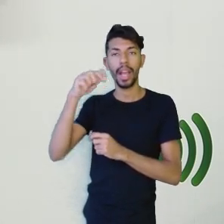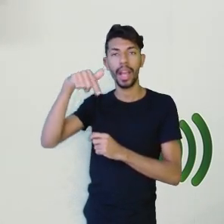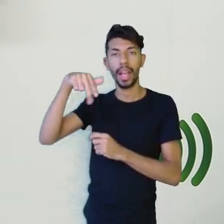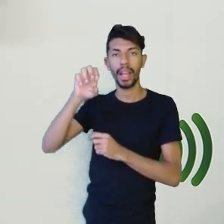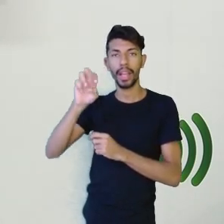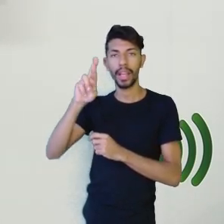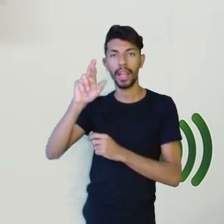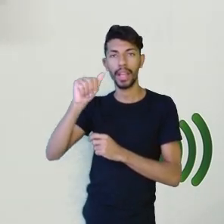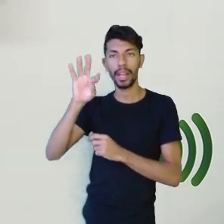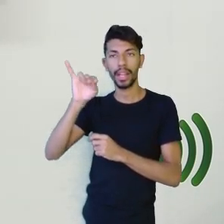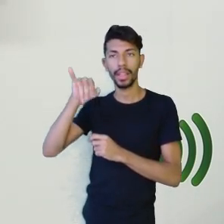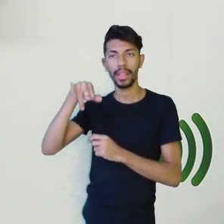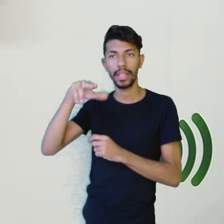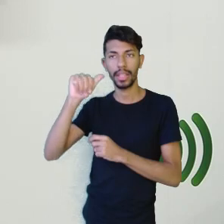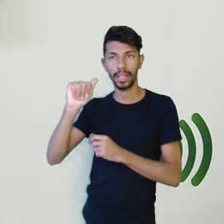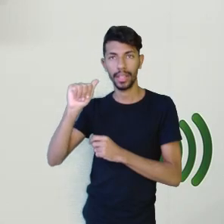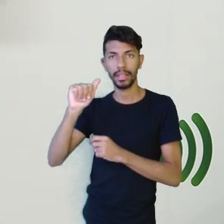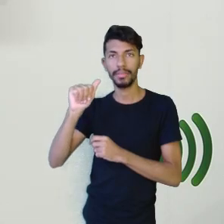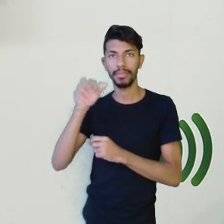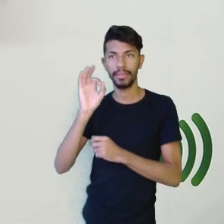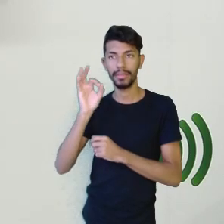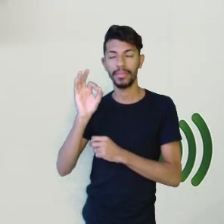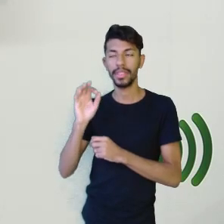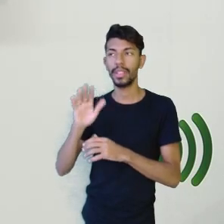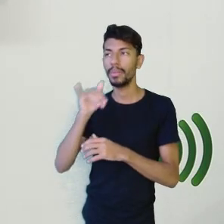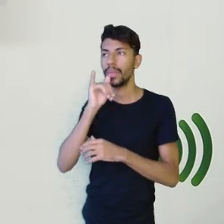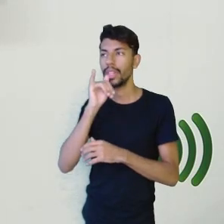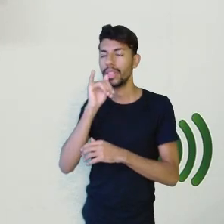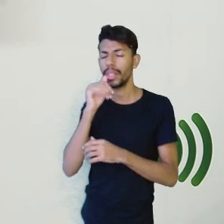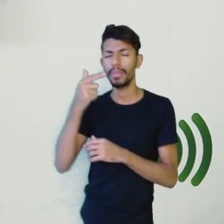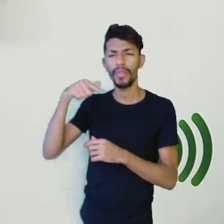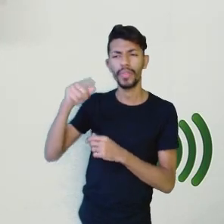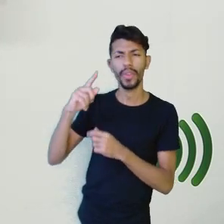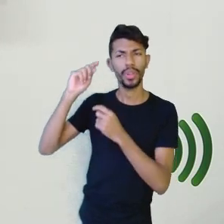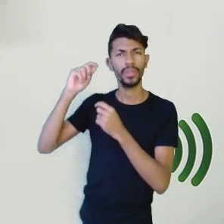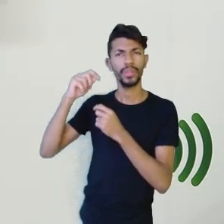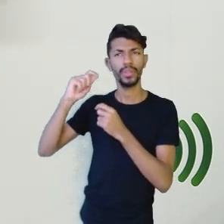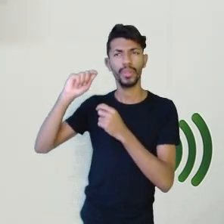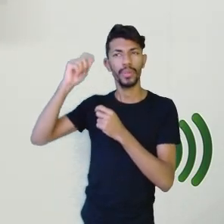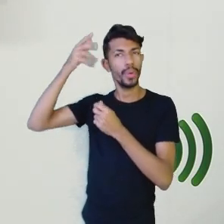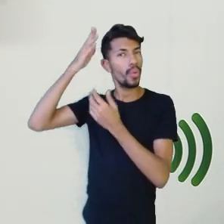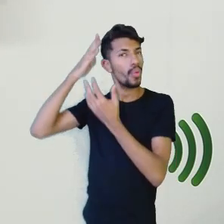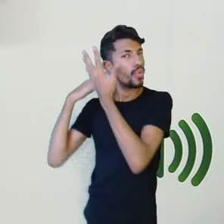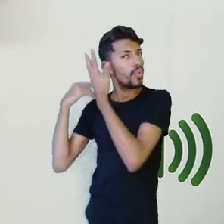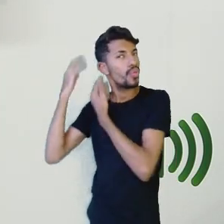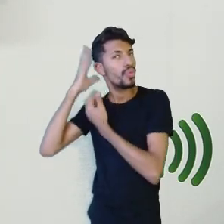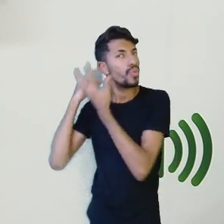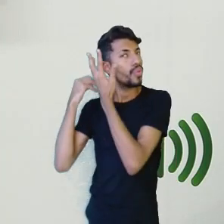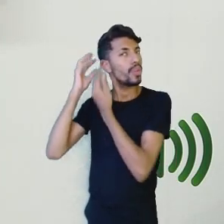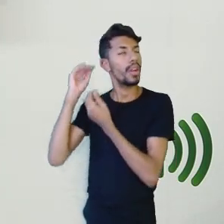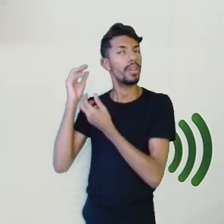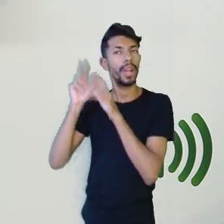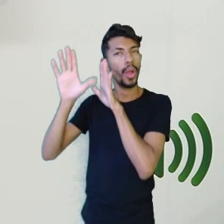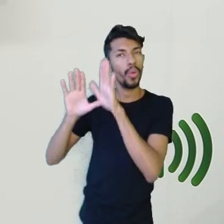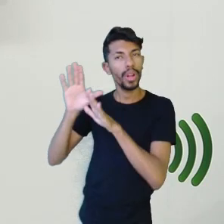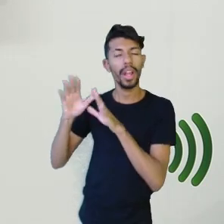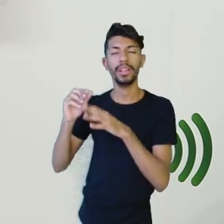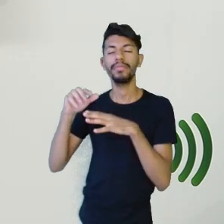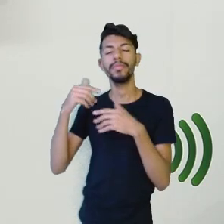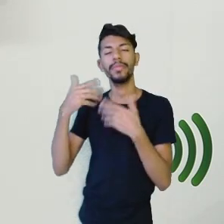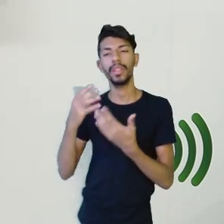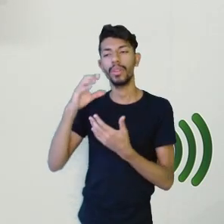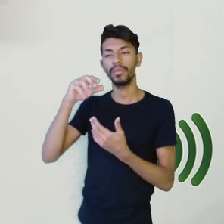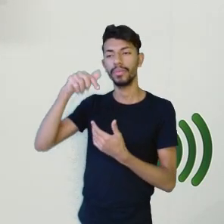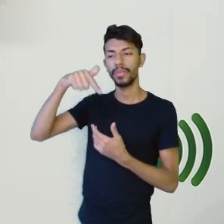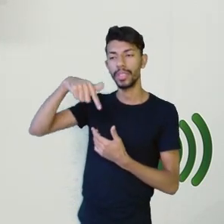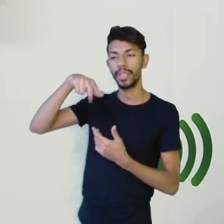vezes quando foi no salão de beleza ou foi escolher algum produto para os cabelos, para a beleza dos cabelos. Pois é, a queratina é uma substância que